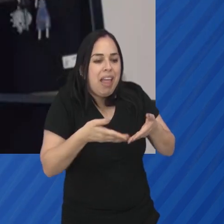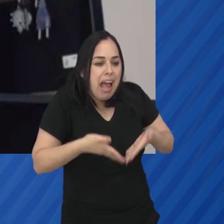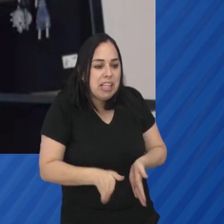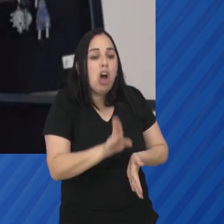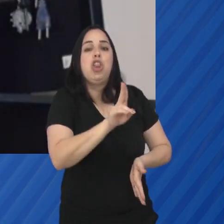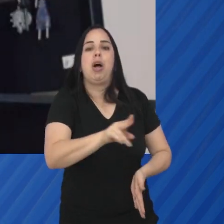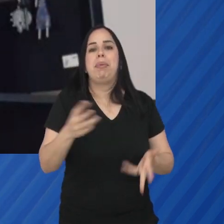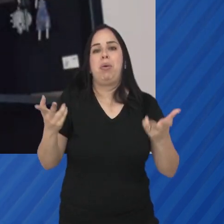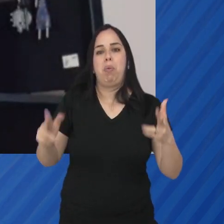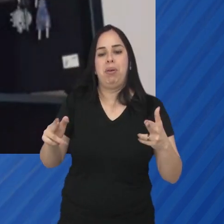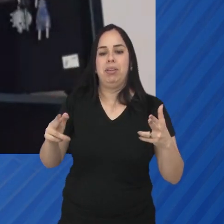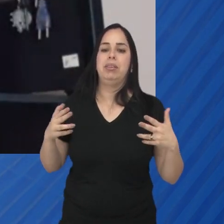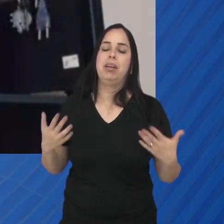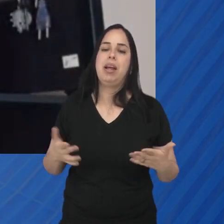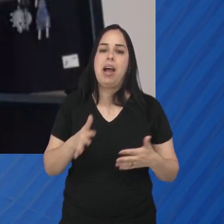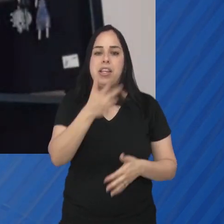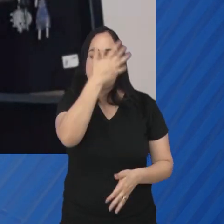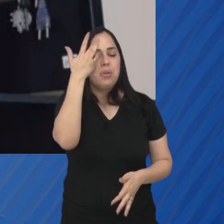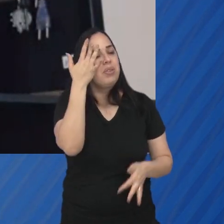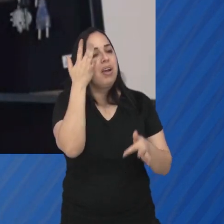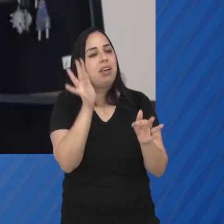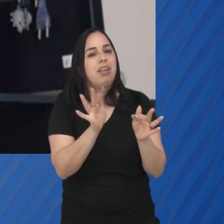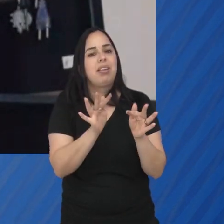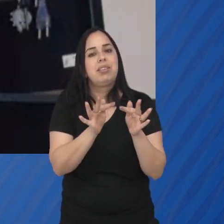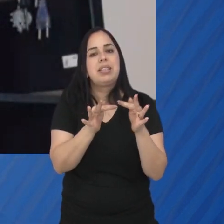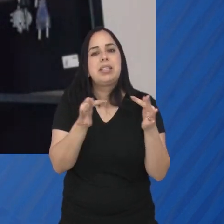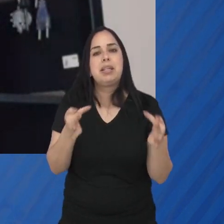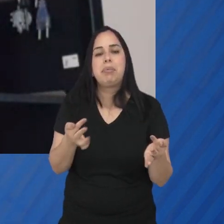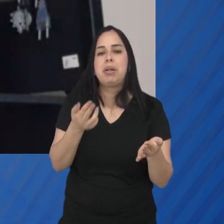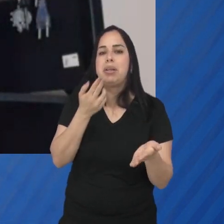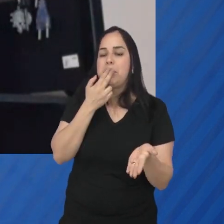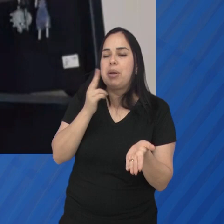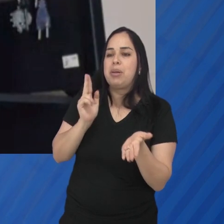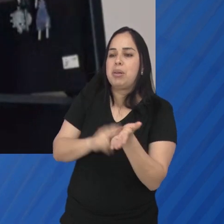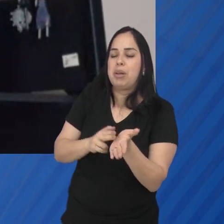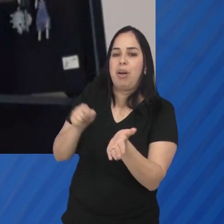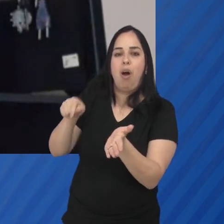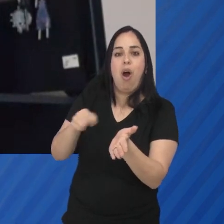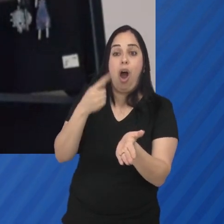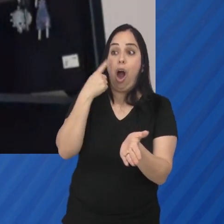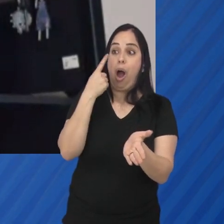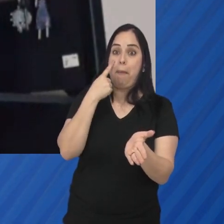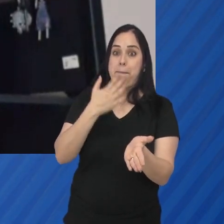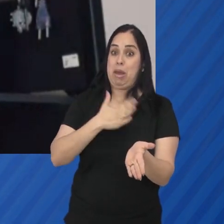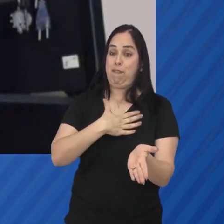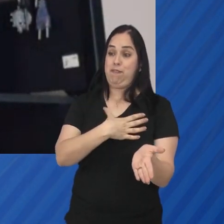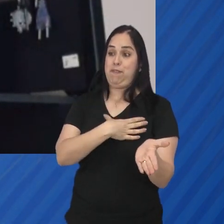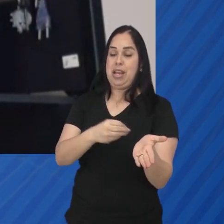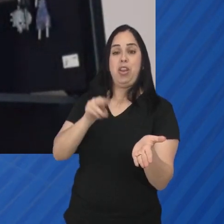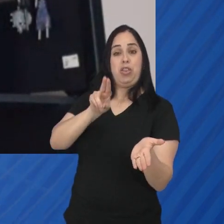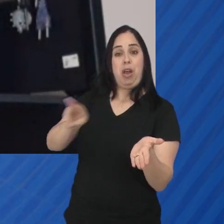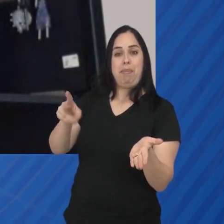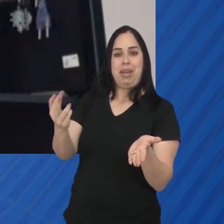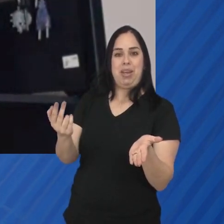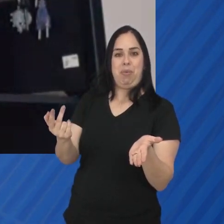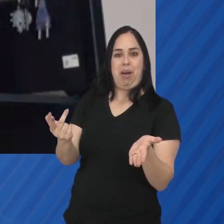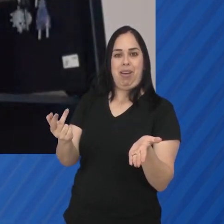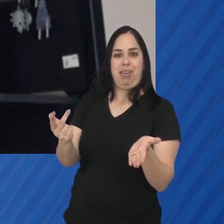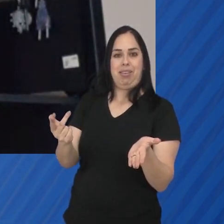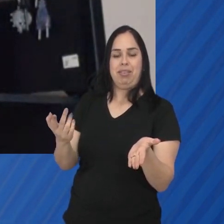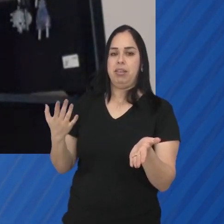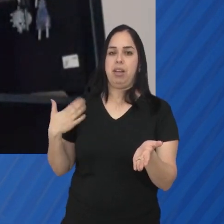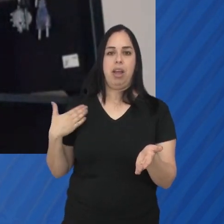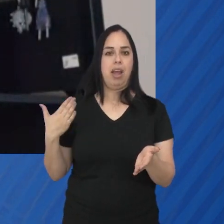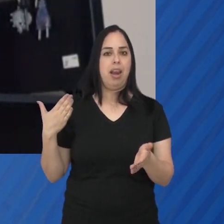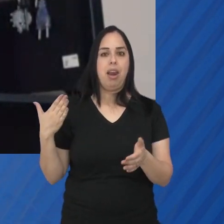José. Muita gente humilde escrevia para ele convidando para o batizado do filho. Ele não ia